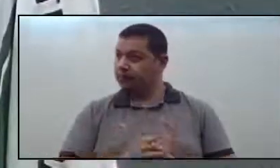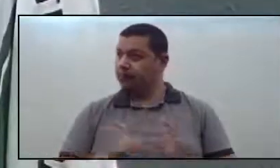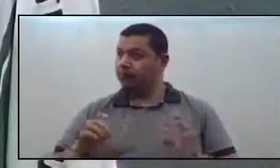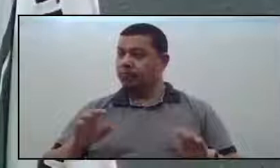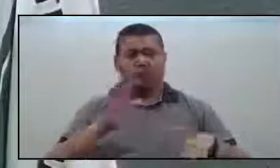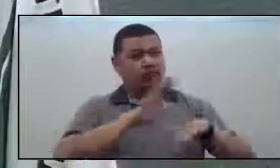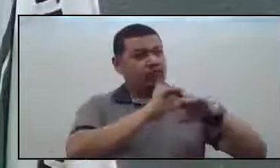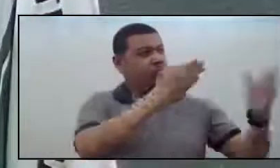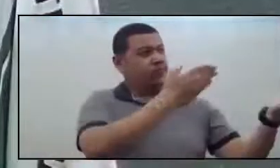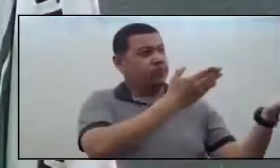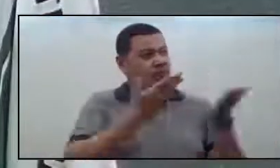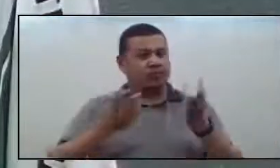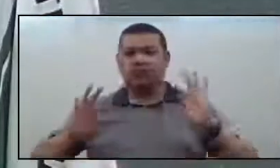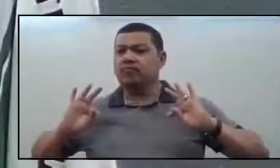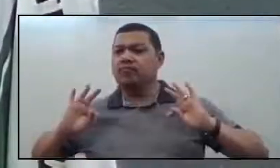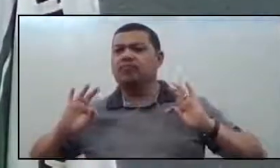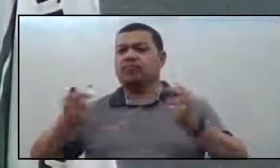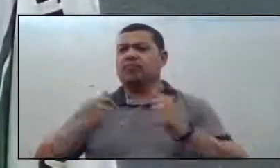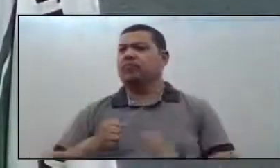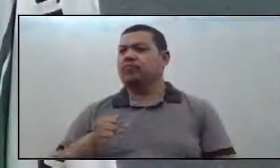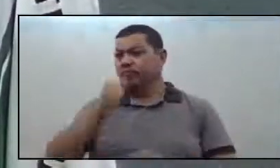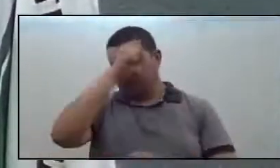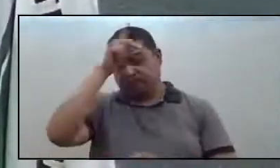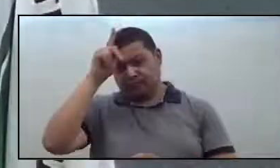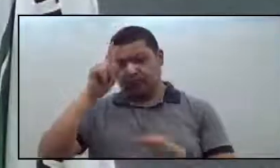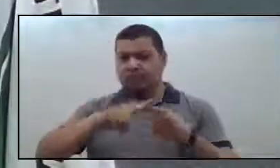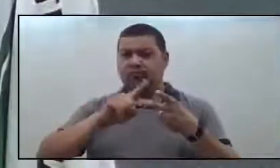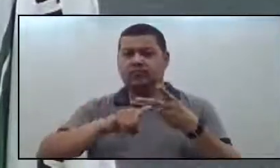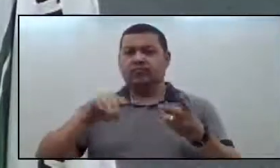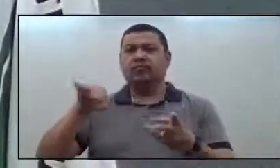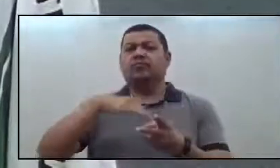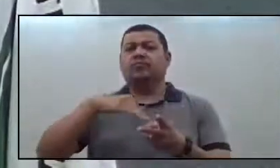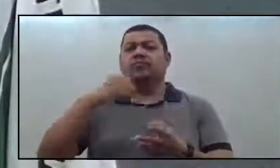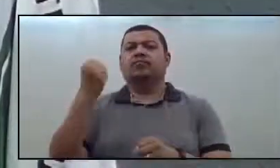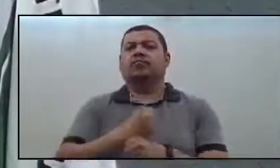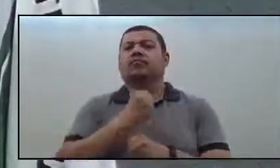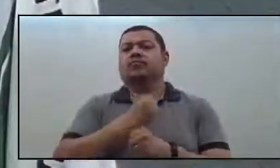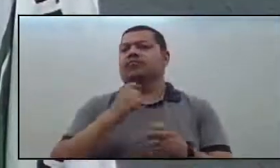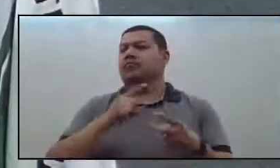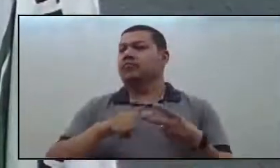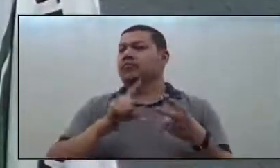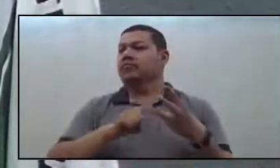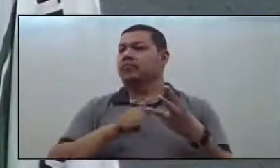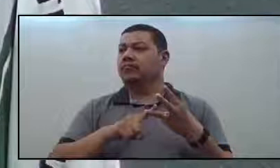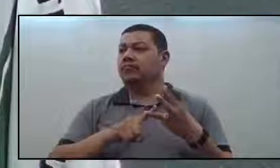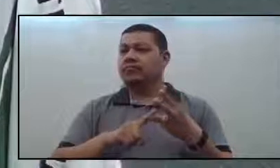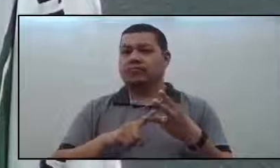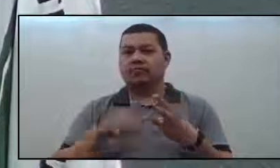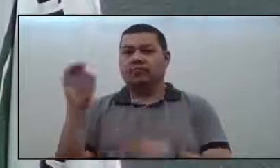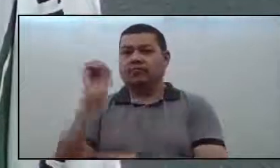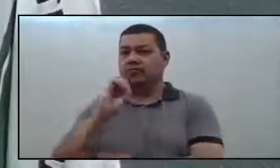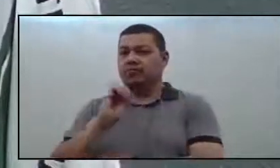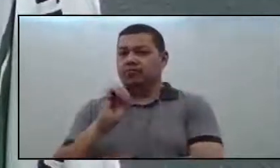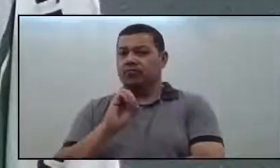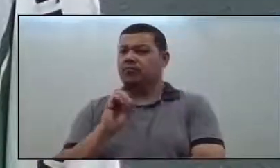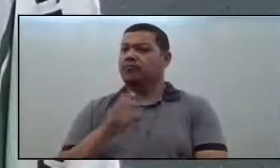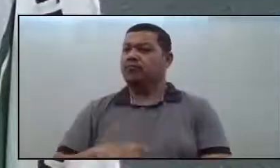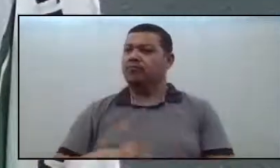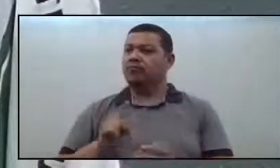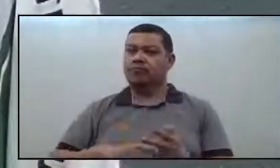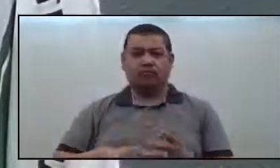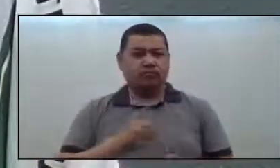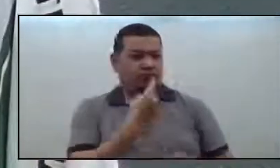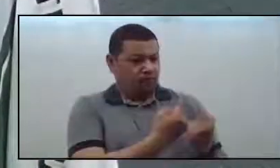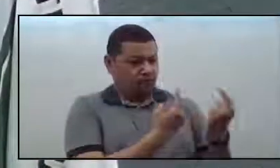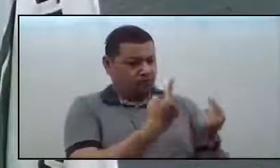todos envolvidos, prefeito, secretários de obra, os motoristas, e ouvir um por